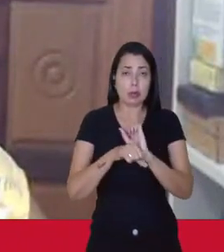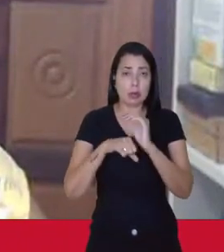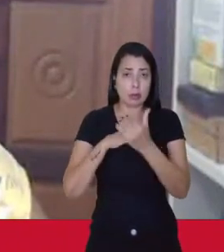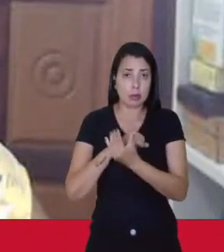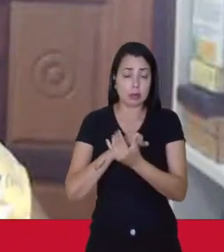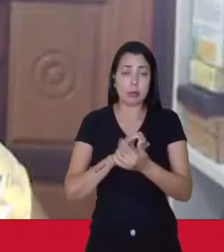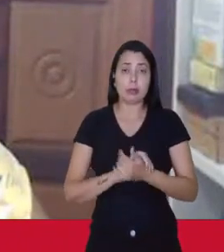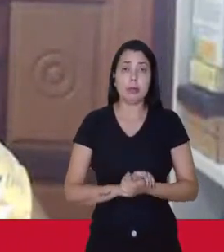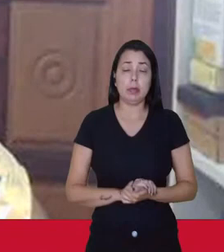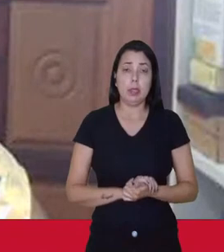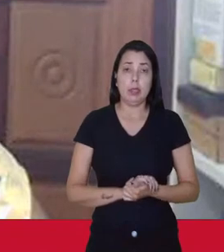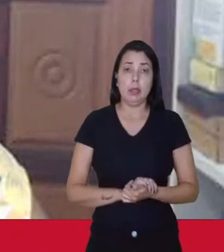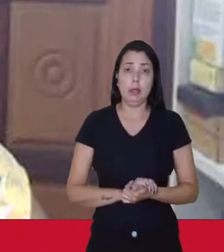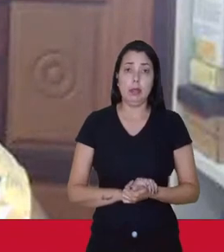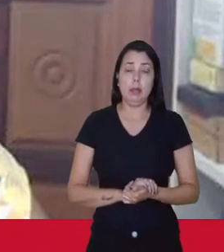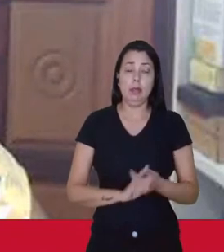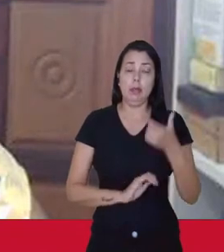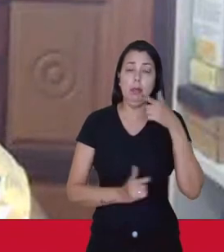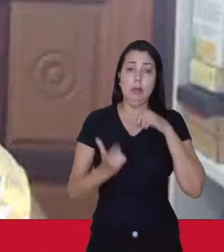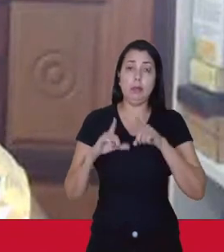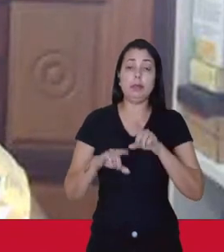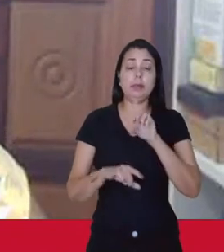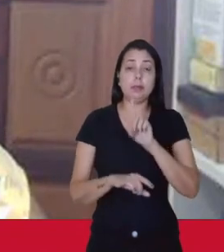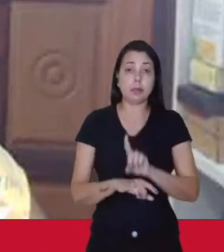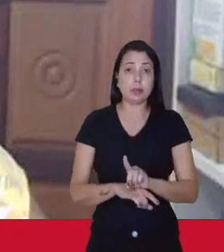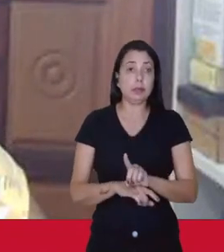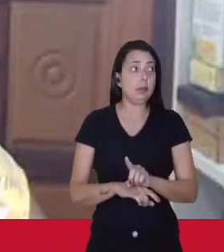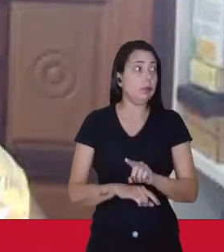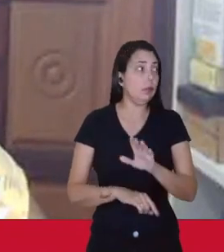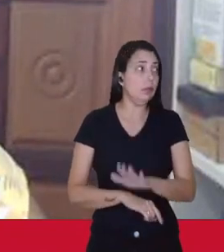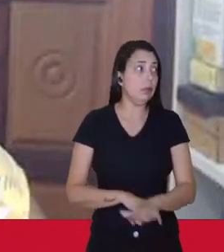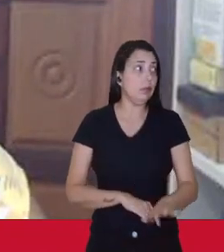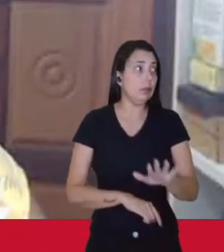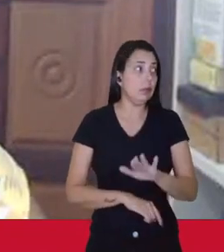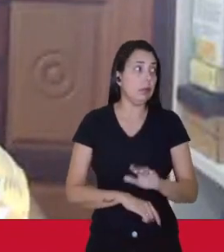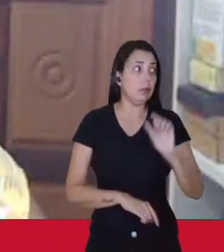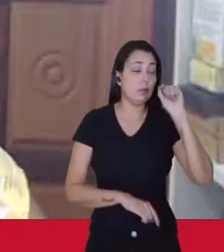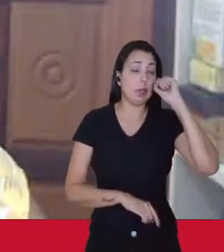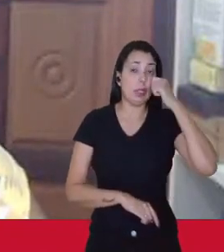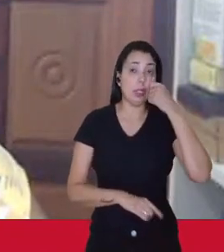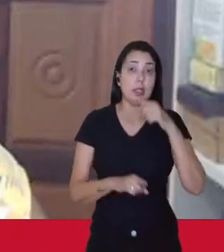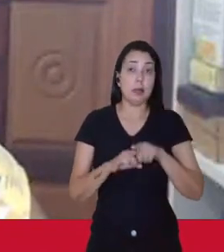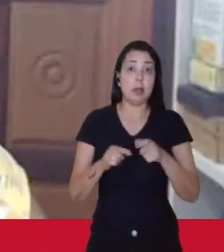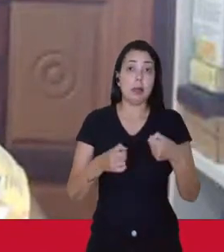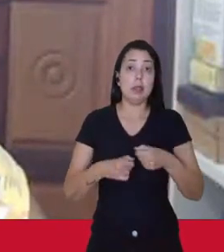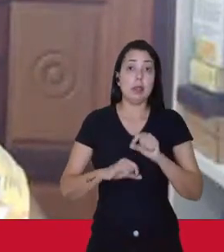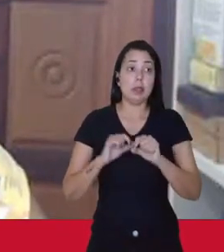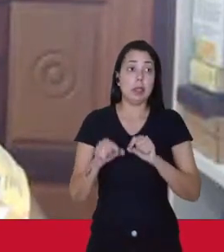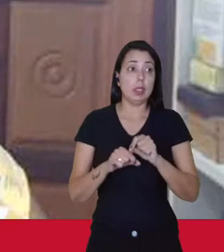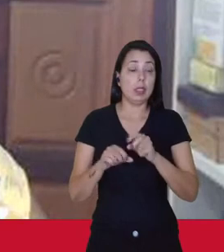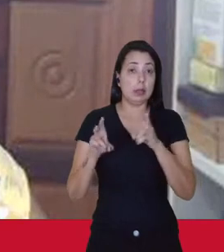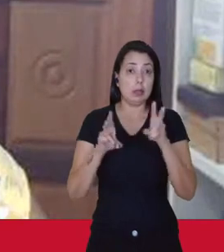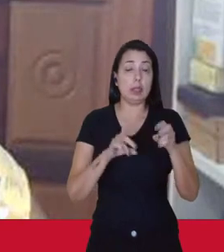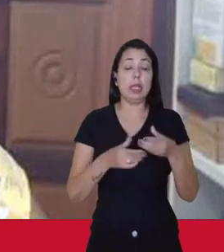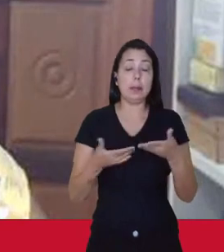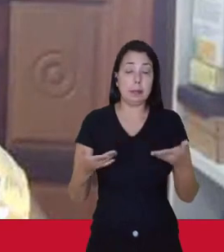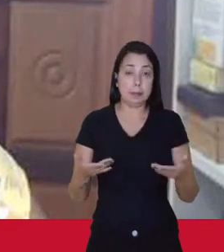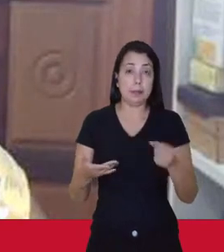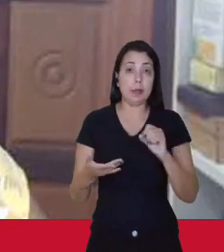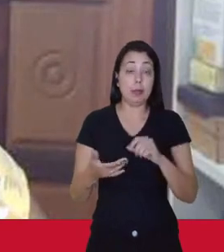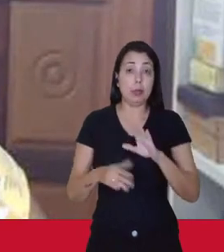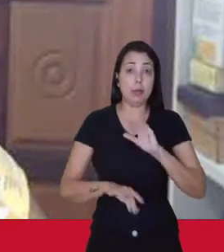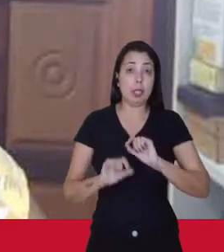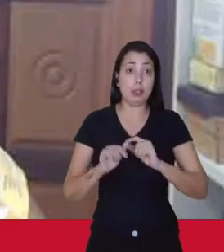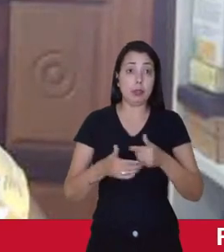Covid-19. A garantia dos direitos das infâncias negras, ela deveria ser um dos temas centrais da